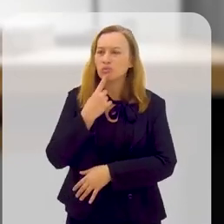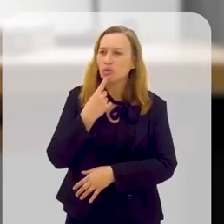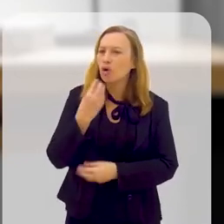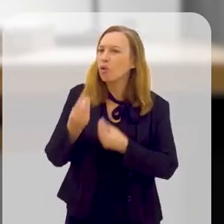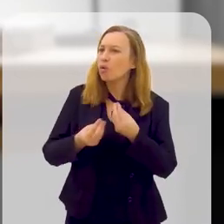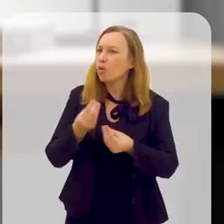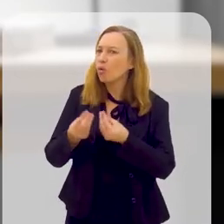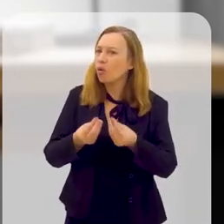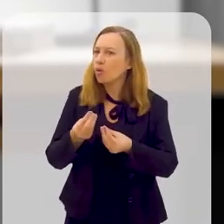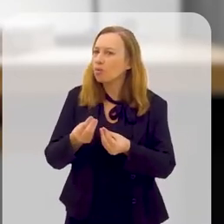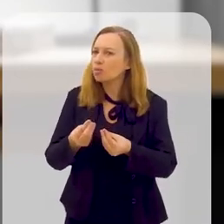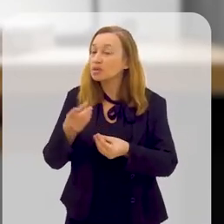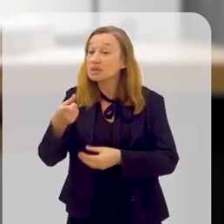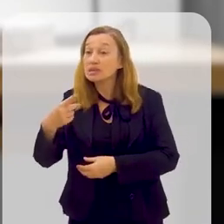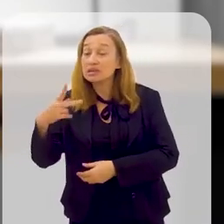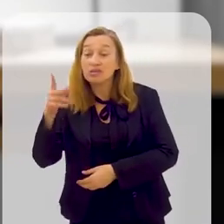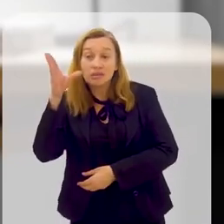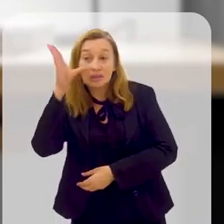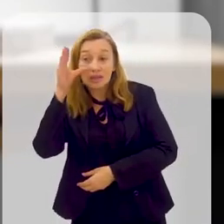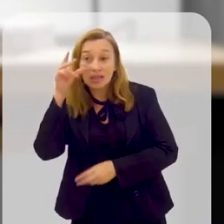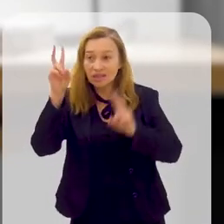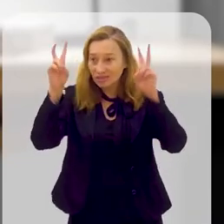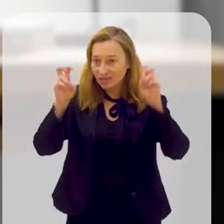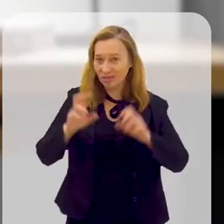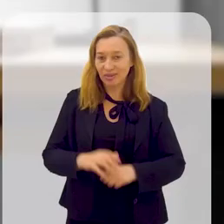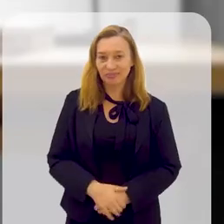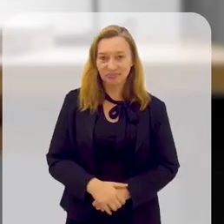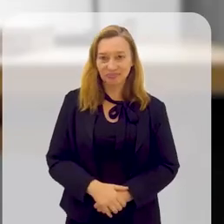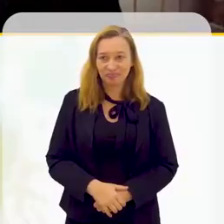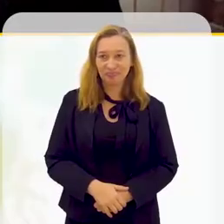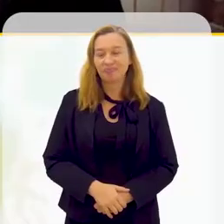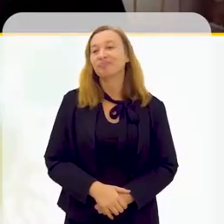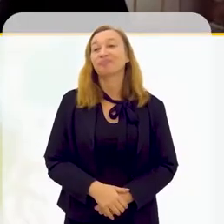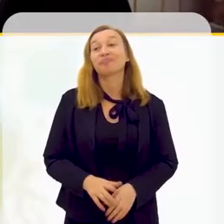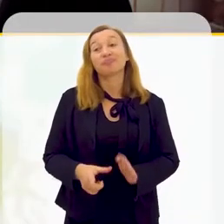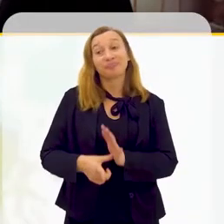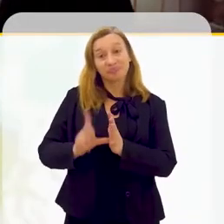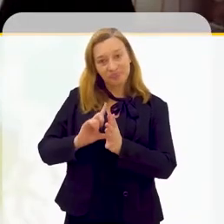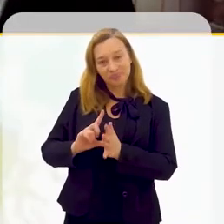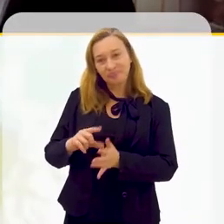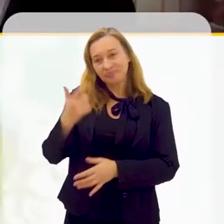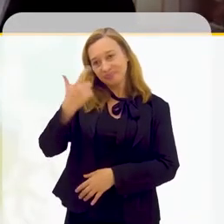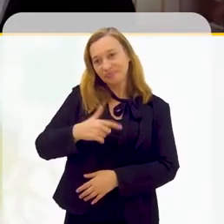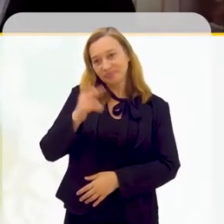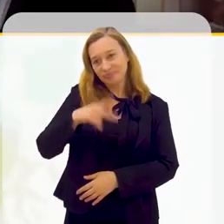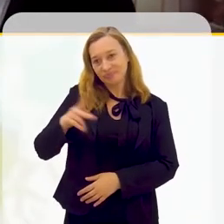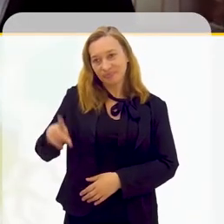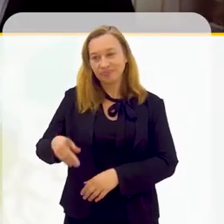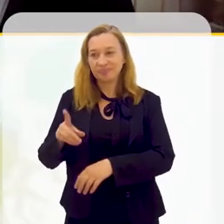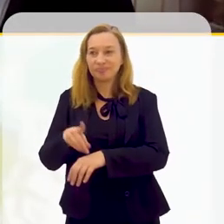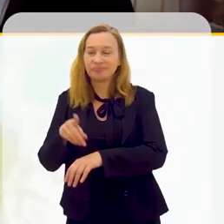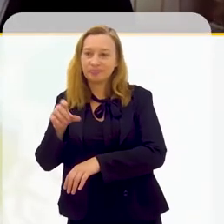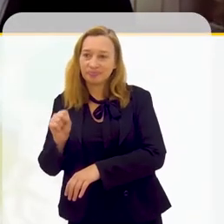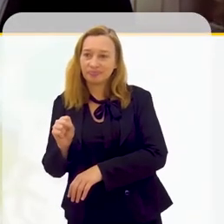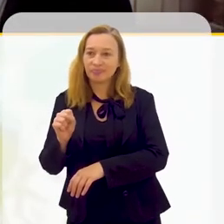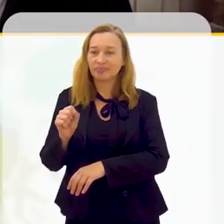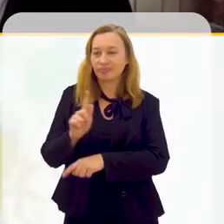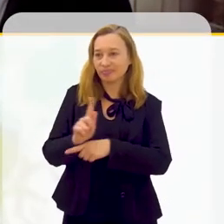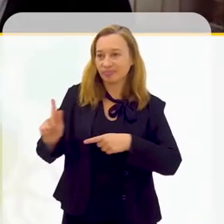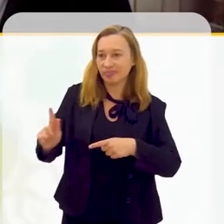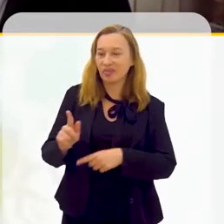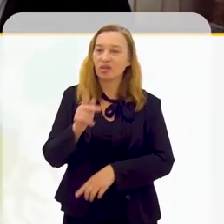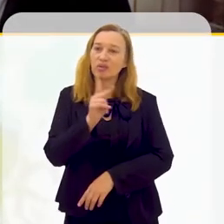pesquisas sobre surdez como é que surgiu esse seu interesse pelo tema antes de eu ser professora da